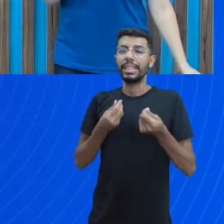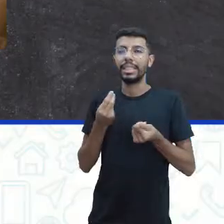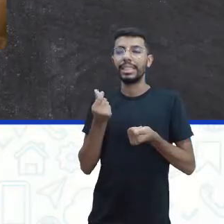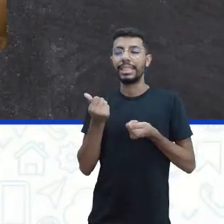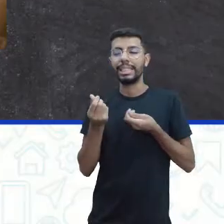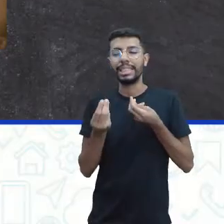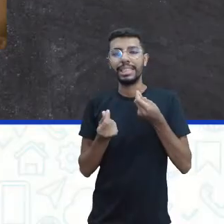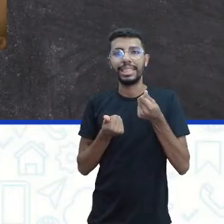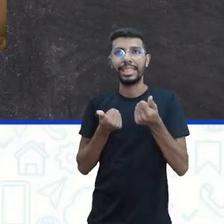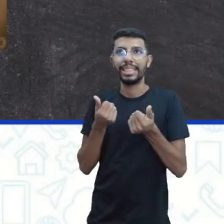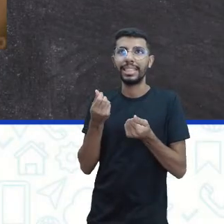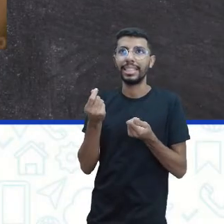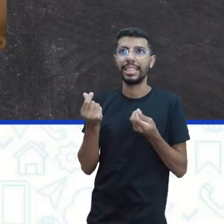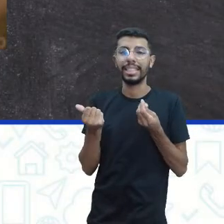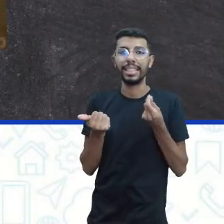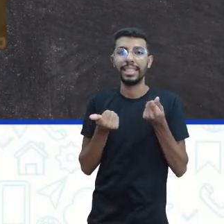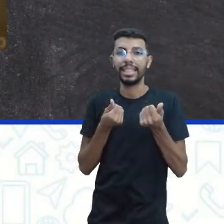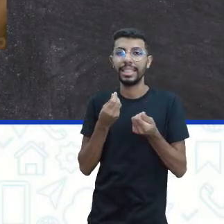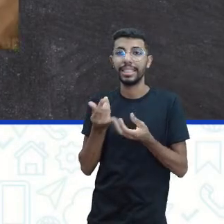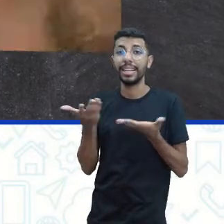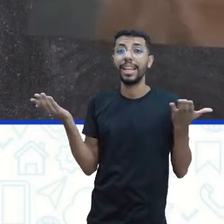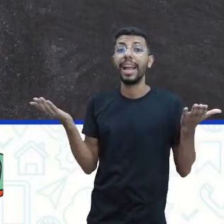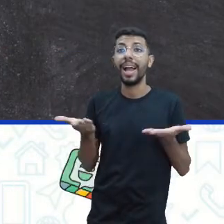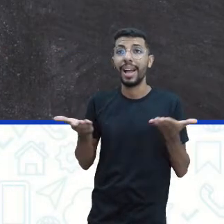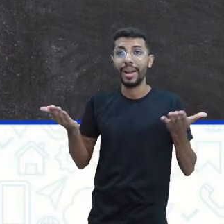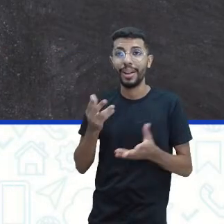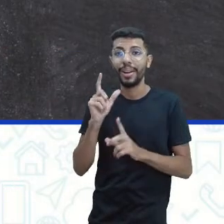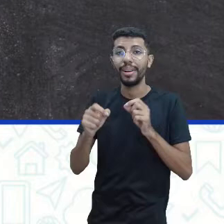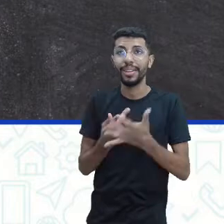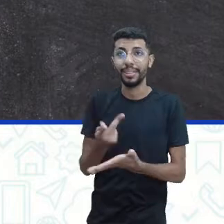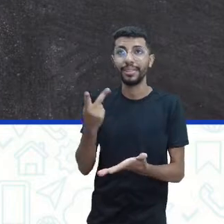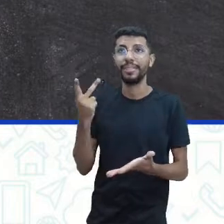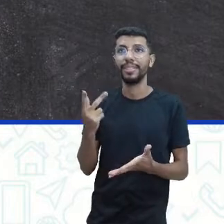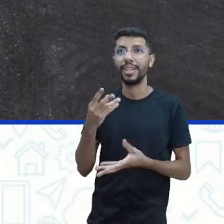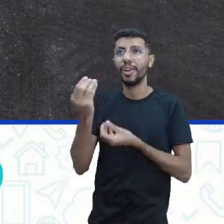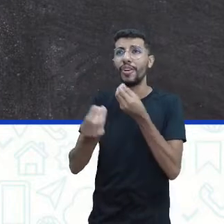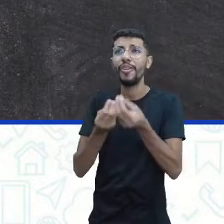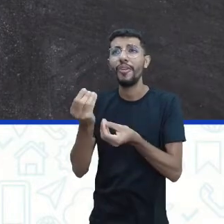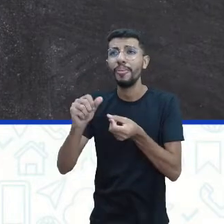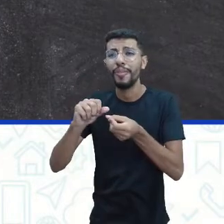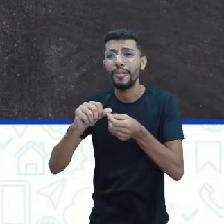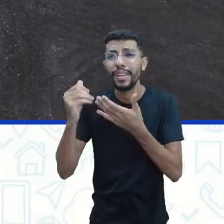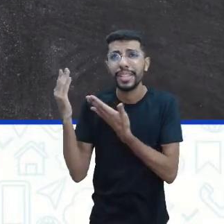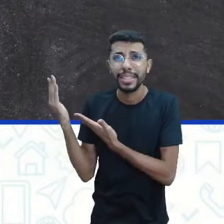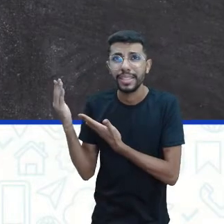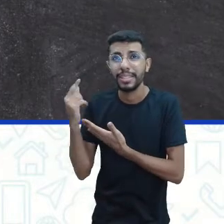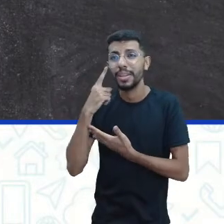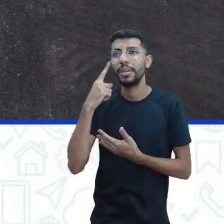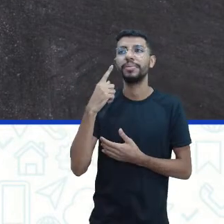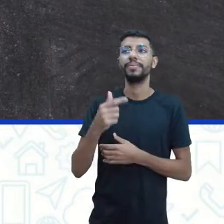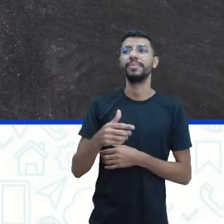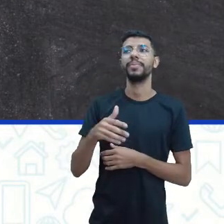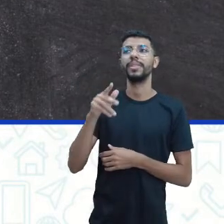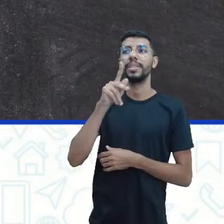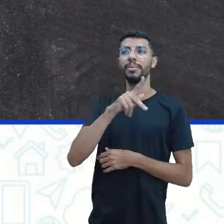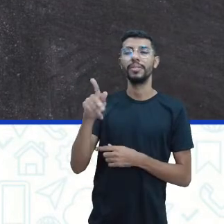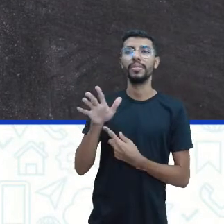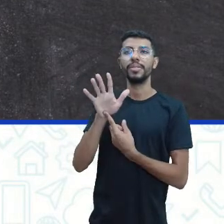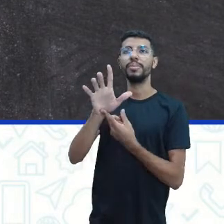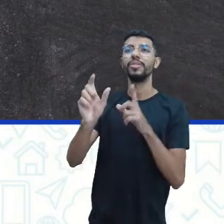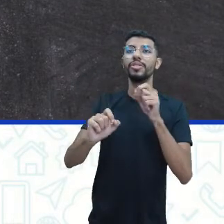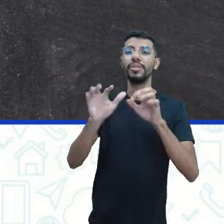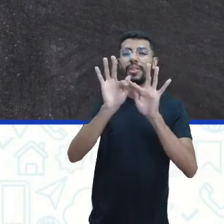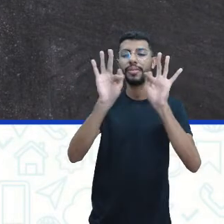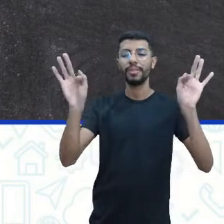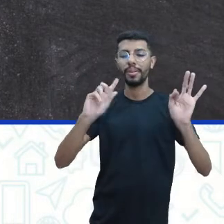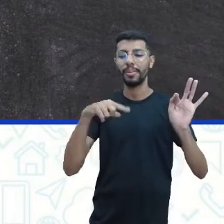E agora? Será? Como é que isso é feito, hein? Tiago trouxe aqui para a gente uma fórmula, que a